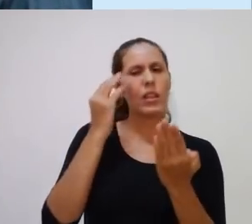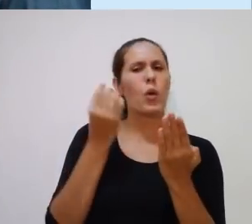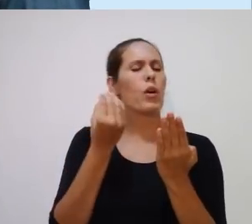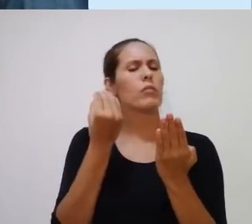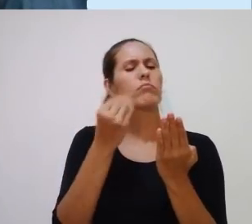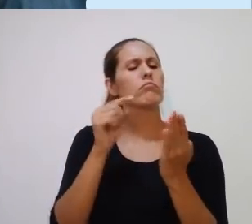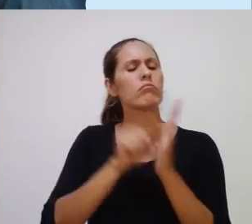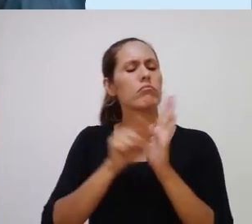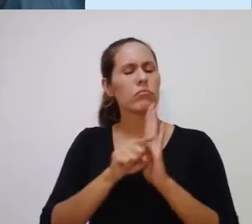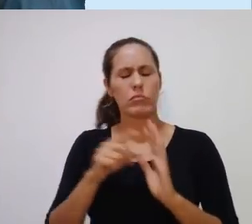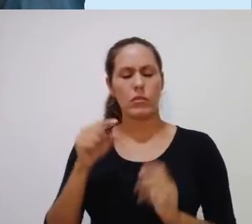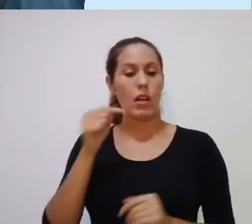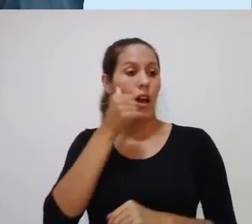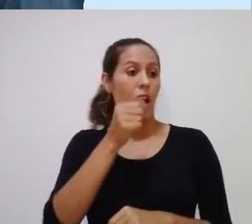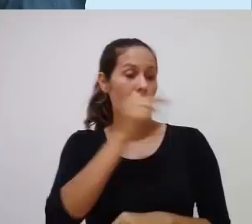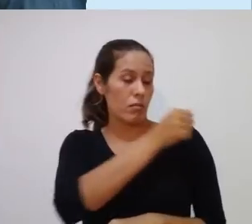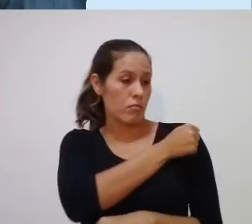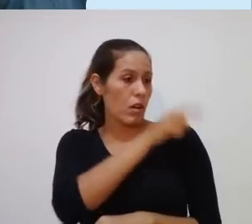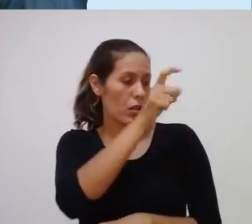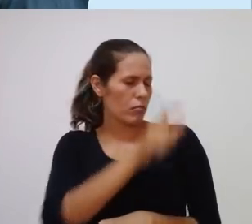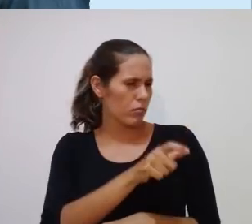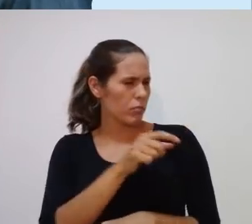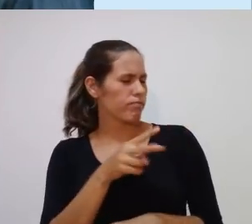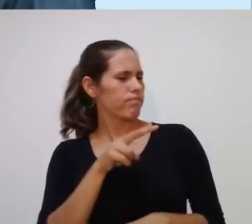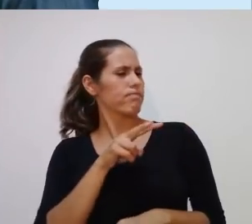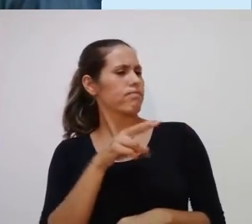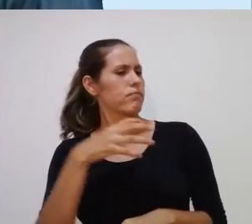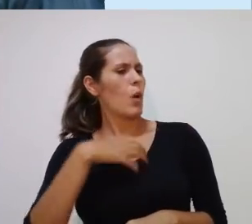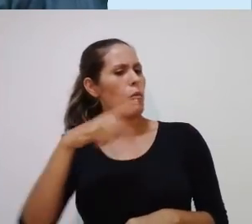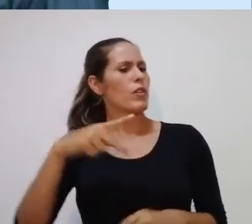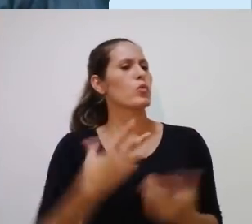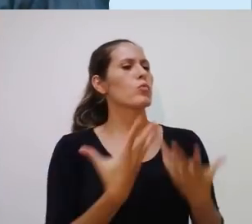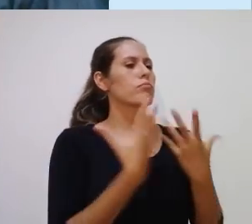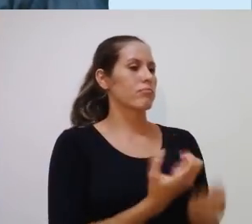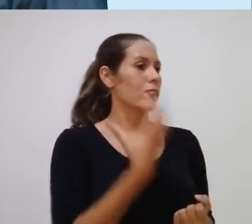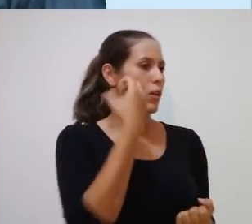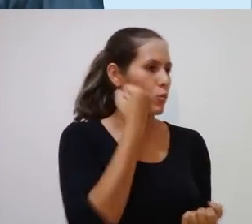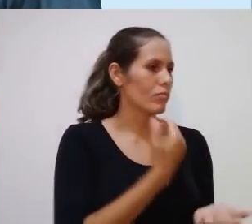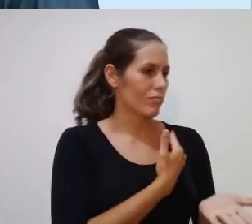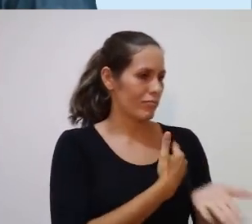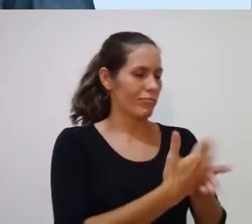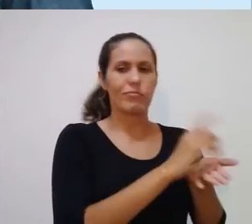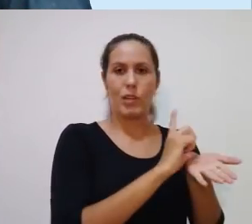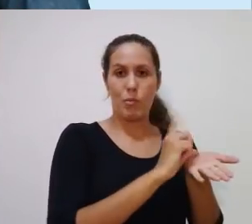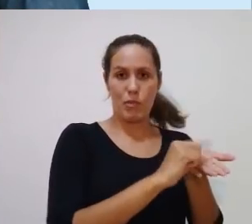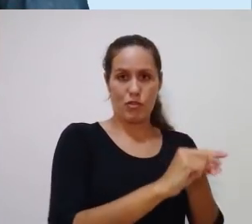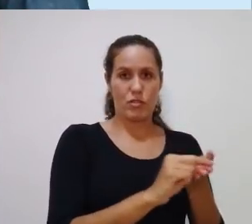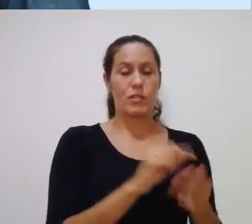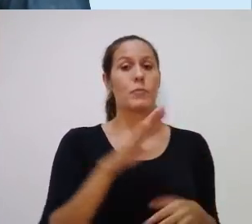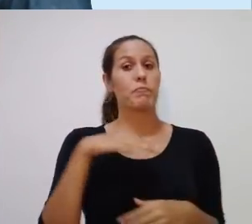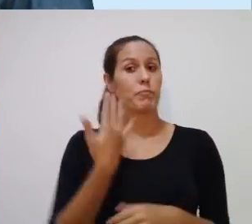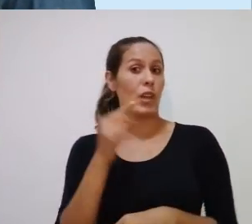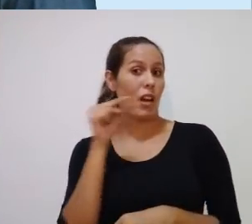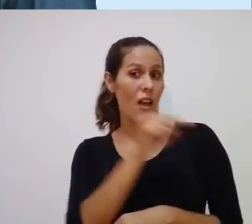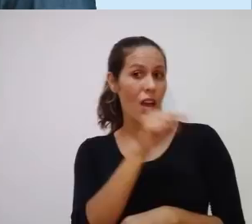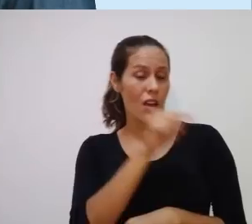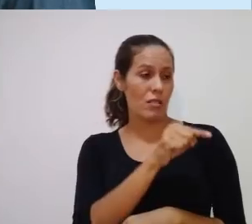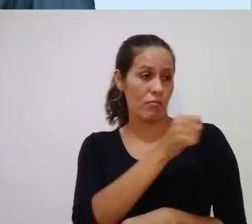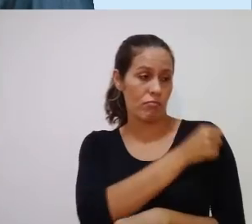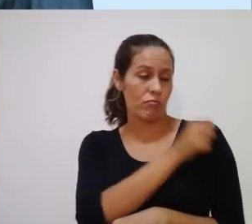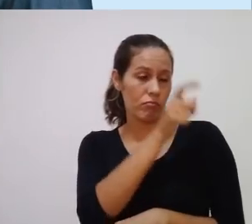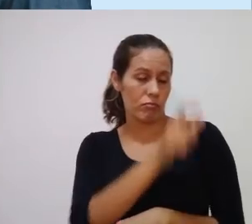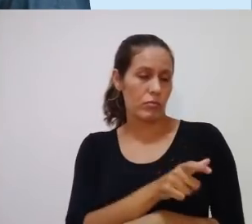com que ela fosse adotada por esse professor para iniciar a pesquisa. Moral da história, essa menina, ela pesquisou